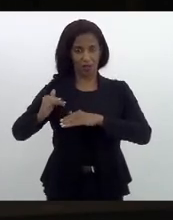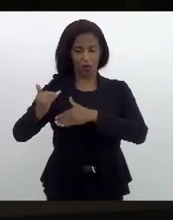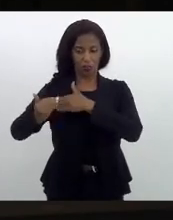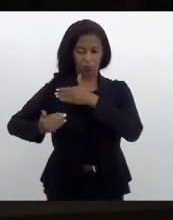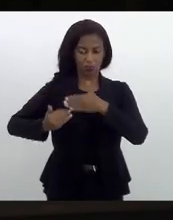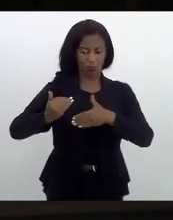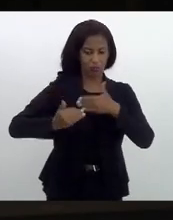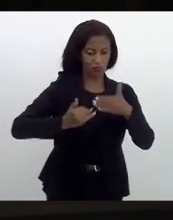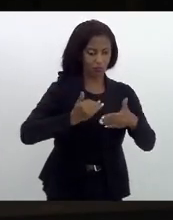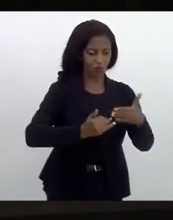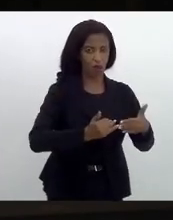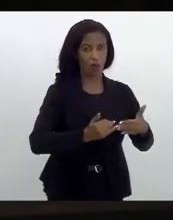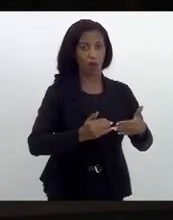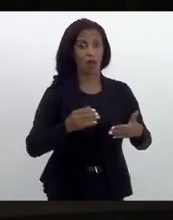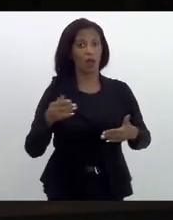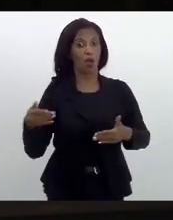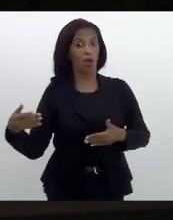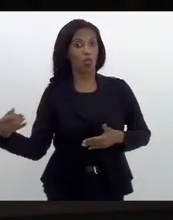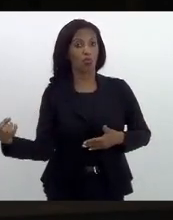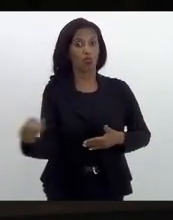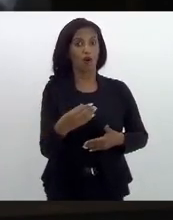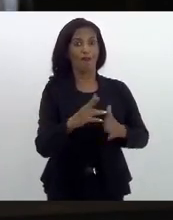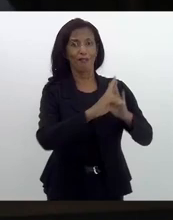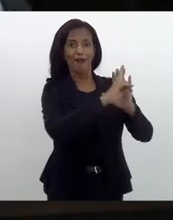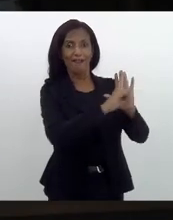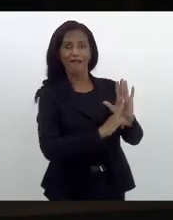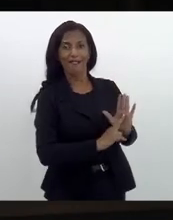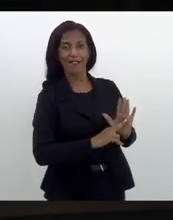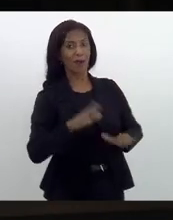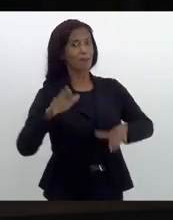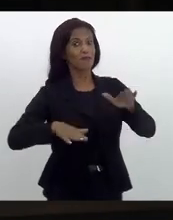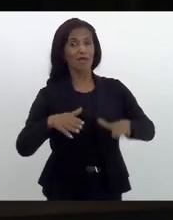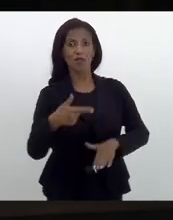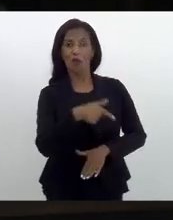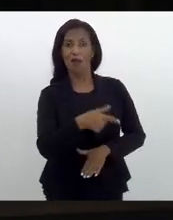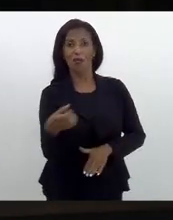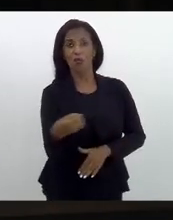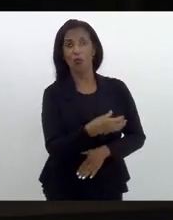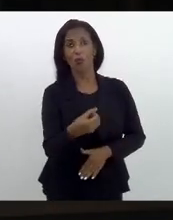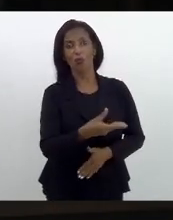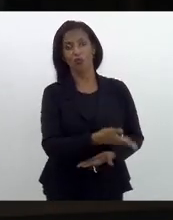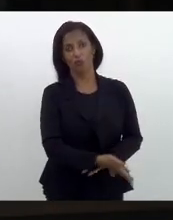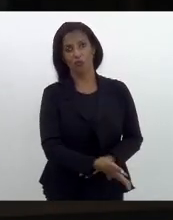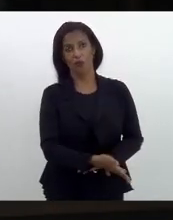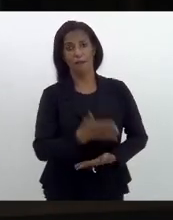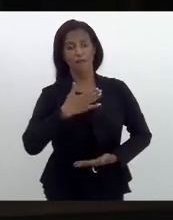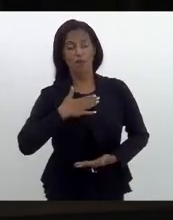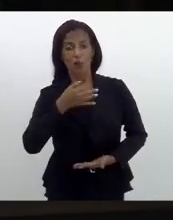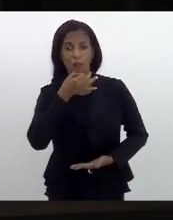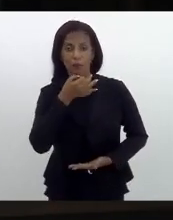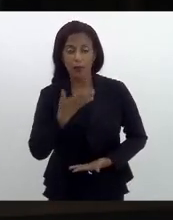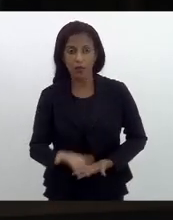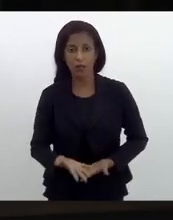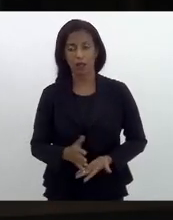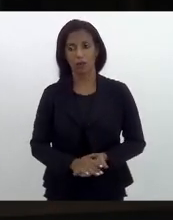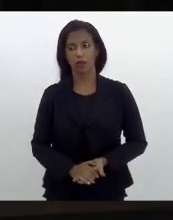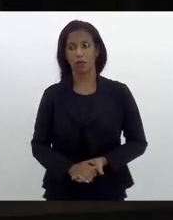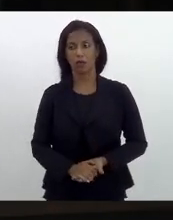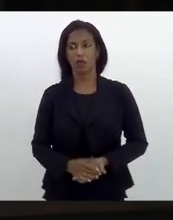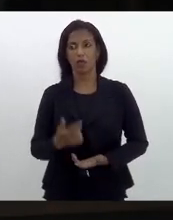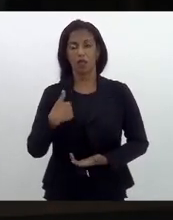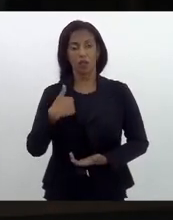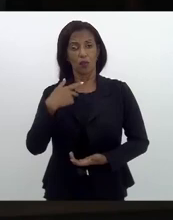praticar um novo concurso, novas regras, mesmo para o funcionário público. Esta é a minha opinião e vou fazer a